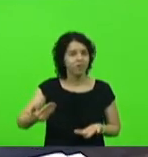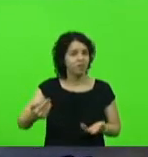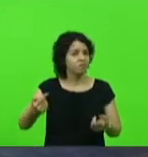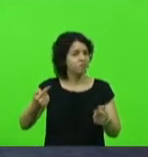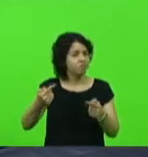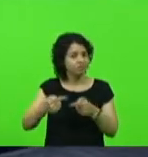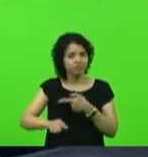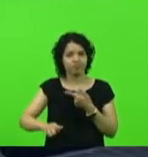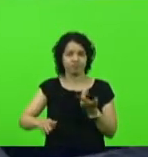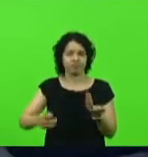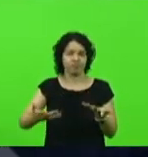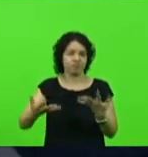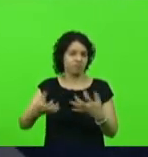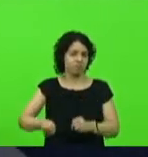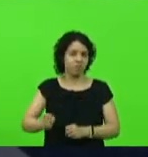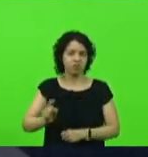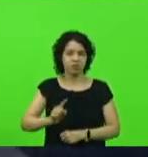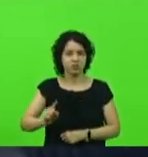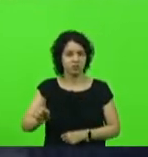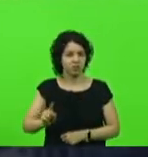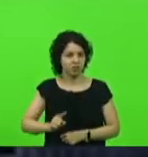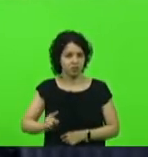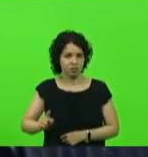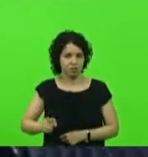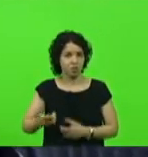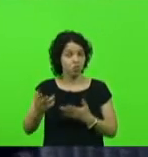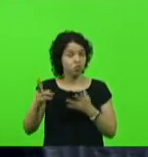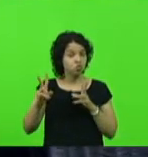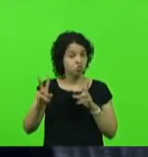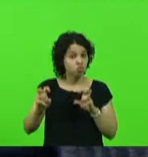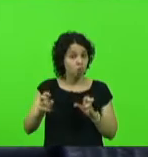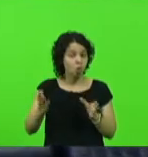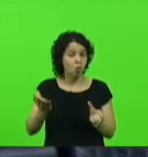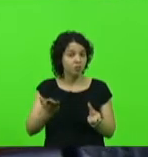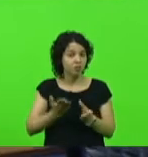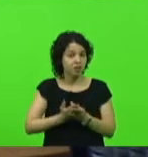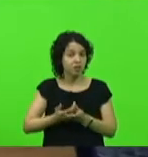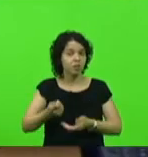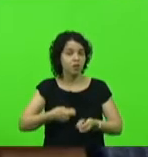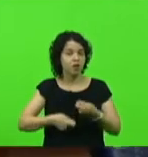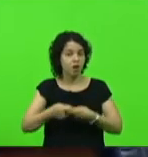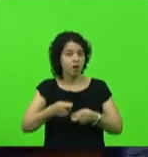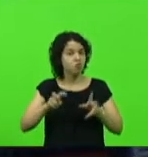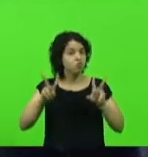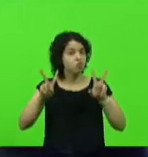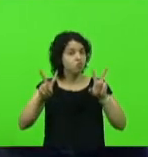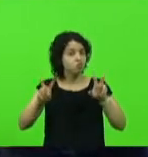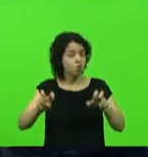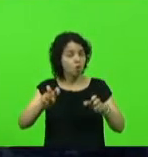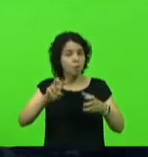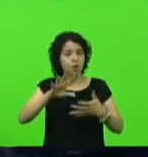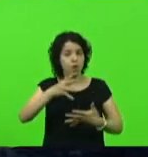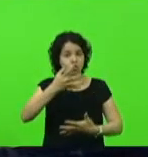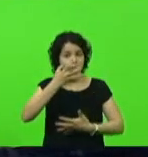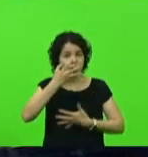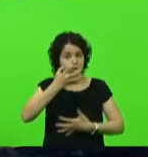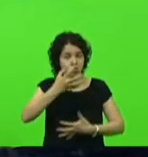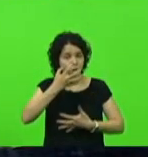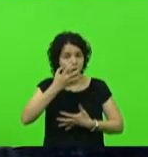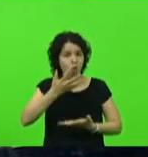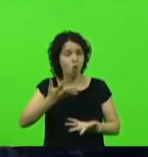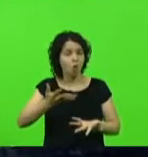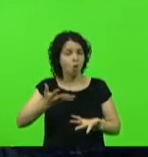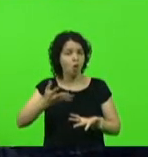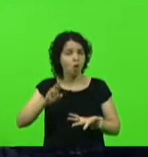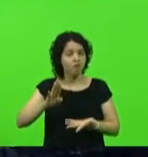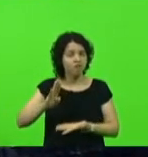esse PAD, que se trata do processo administrativo sobre os respiradores fantasmas, a compra dos respiradores fantasmas, é cada vez